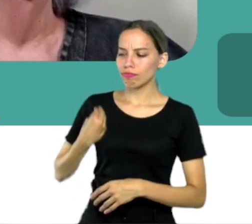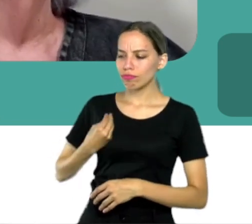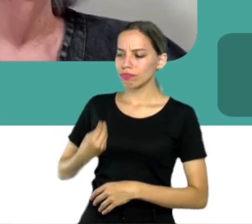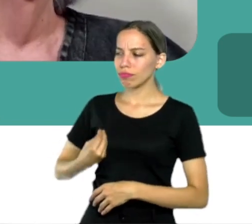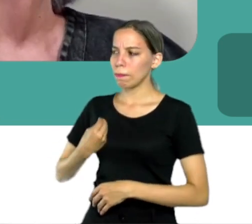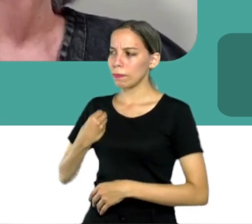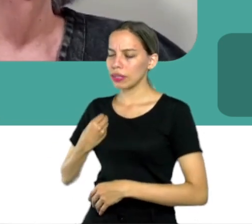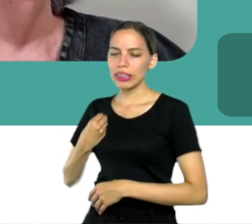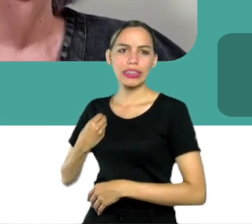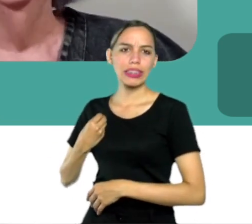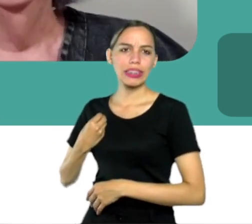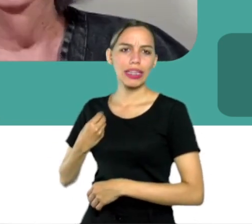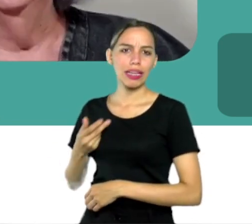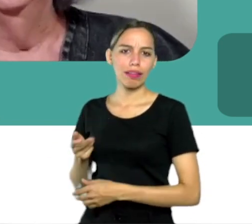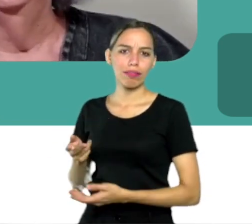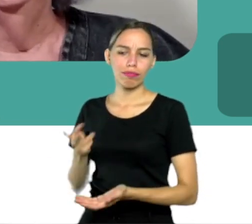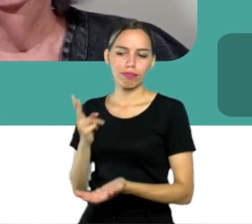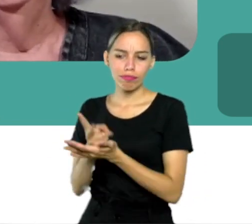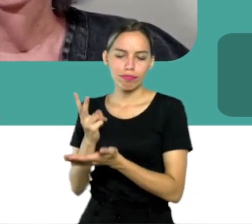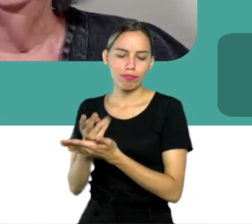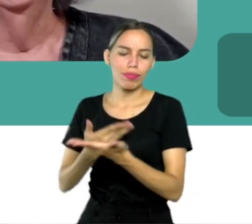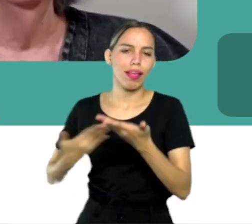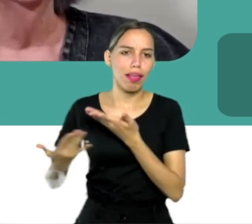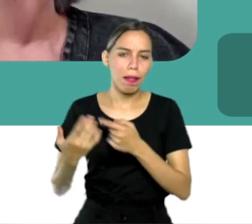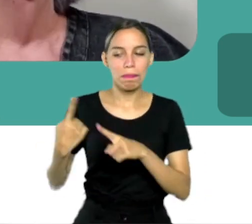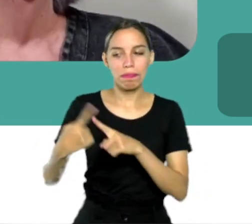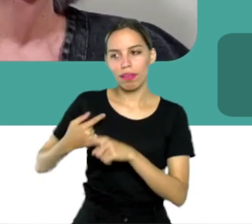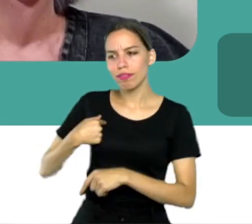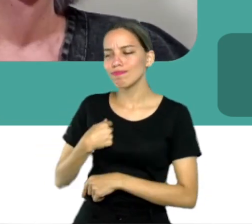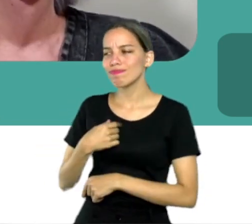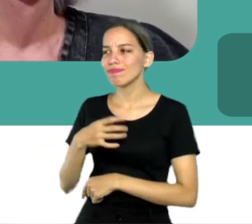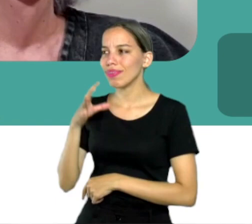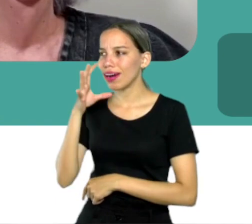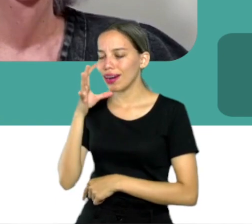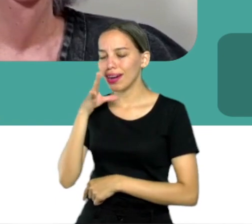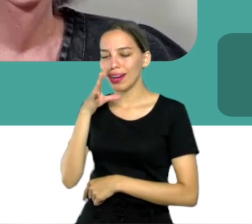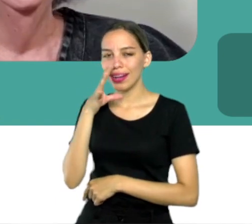muita admiração. E estou muito contente de estar aqui.